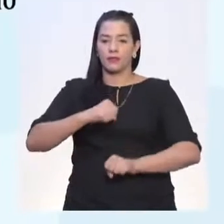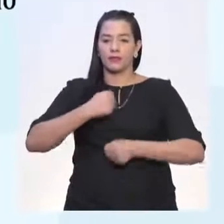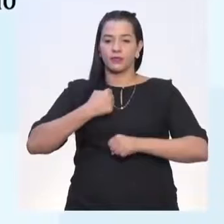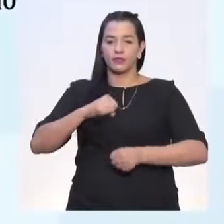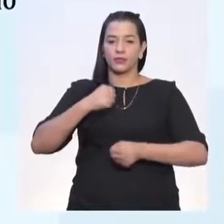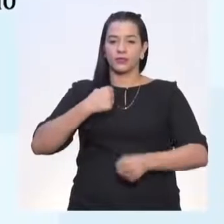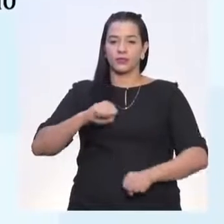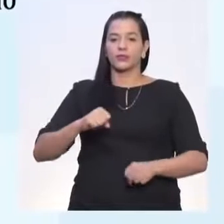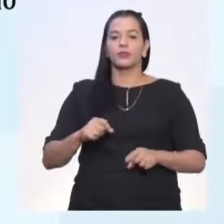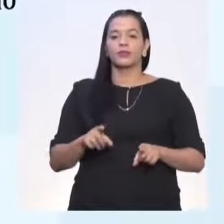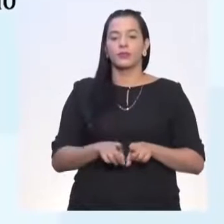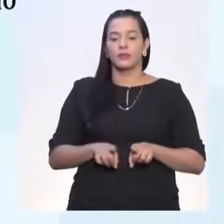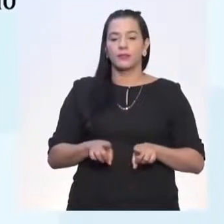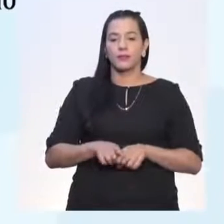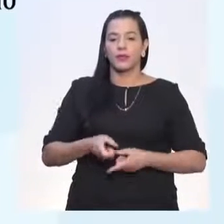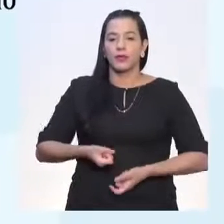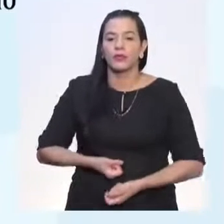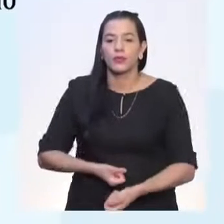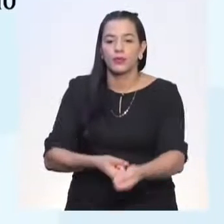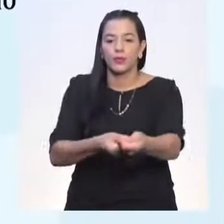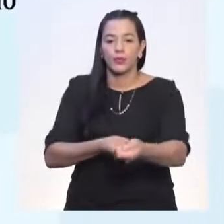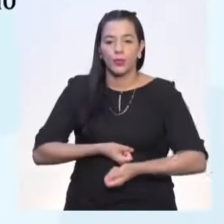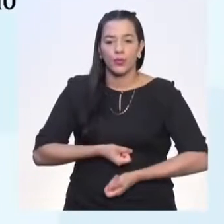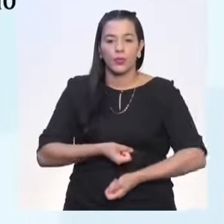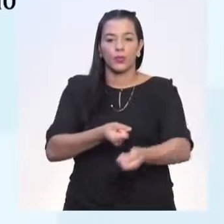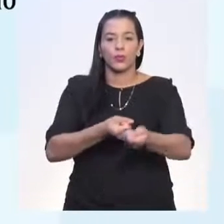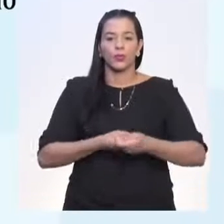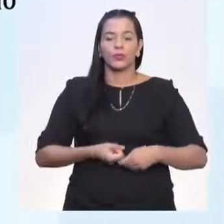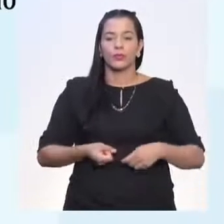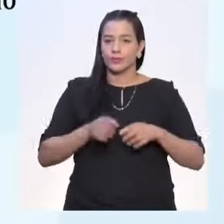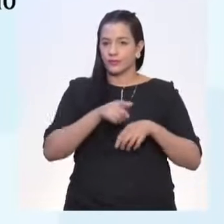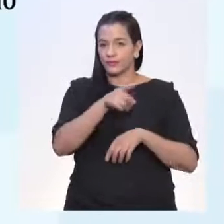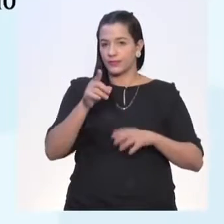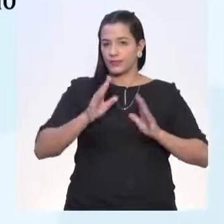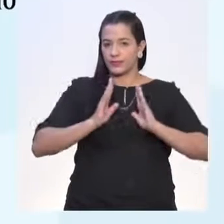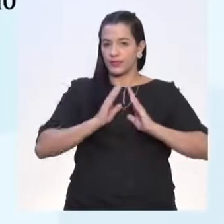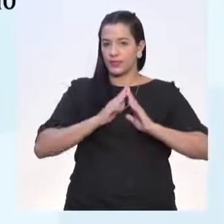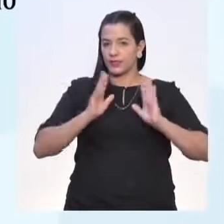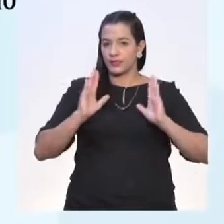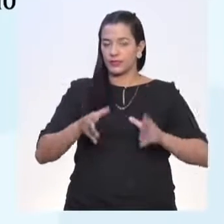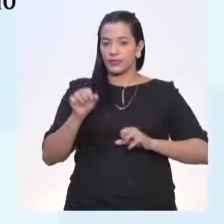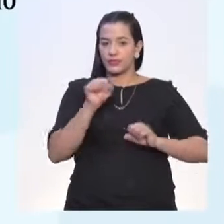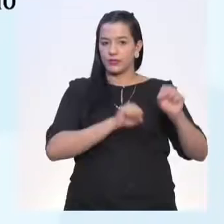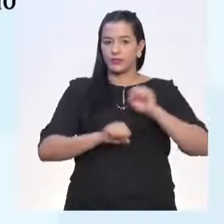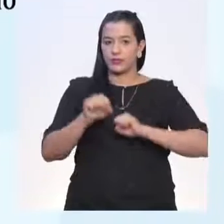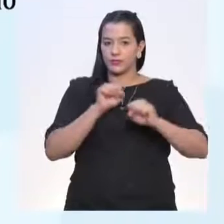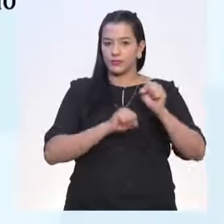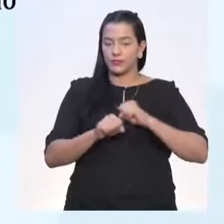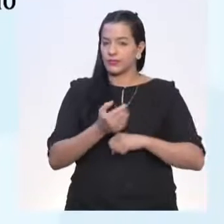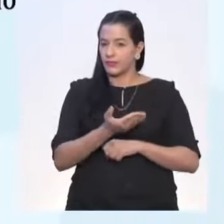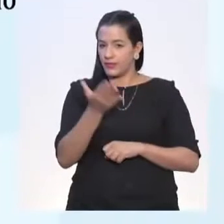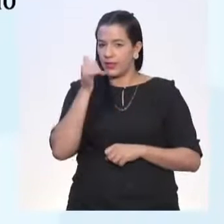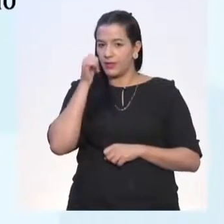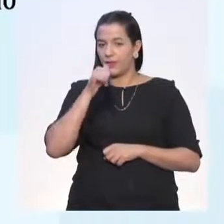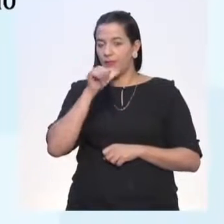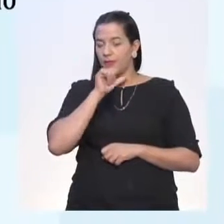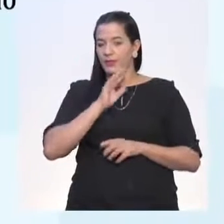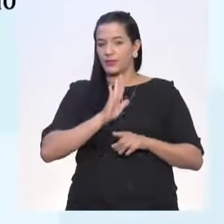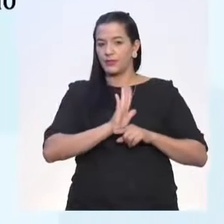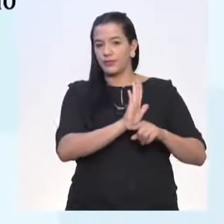O rodo, né? Já deu uma vassourada na casa hoje aí? Olha, faz aí uma média com a sua mãe aí. A